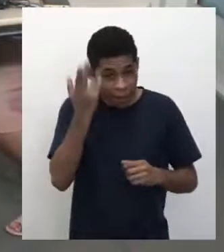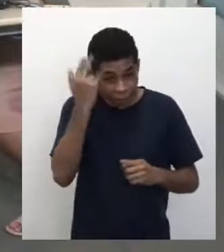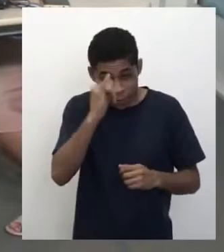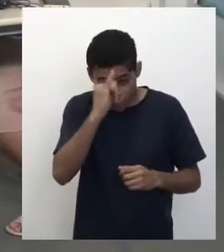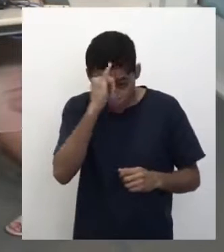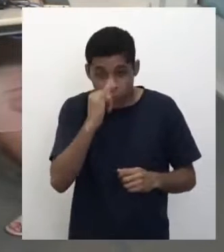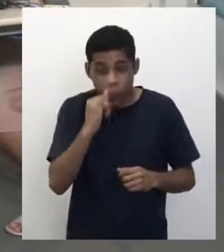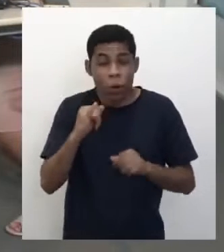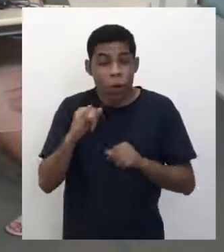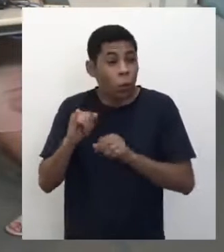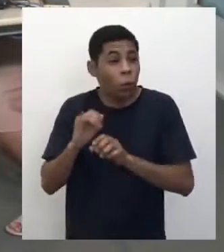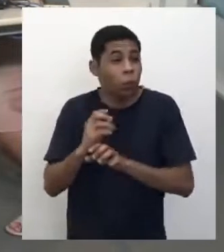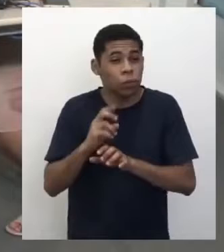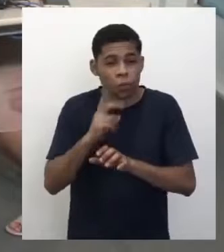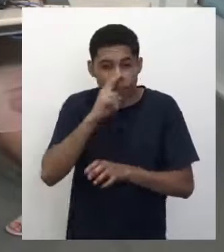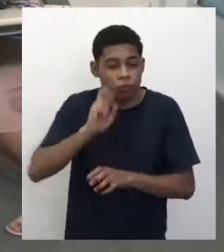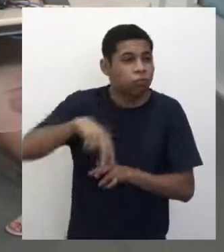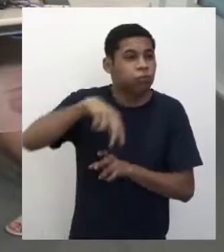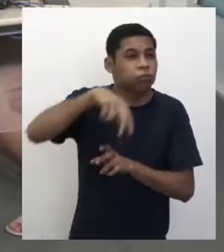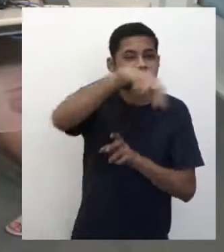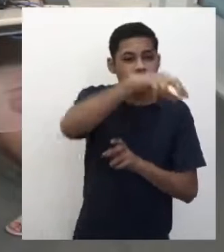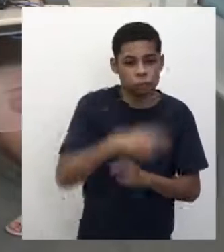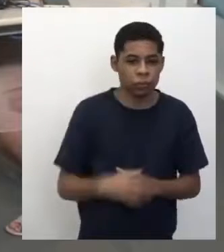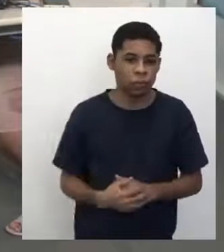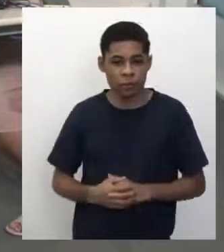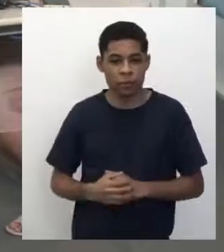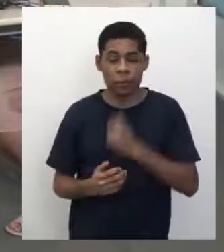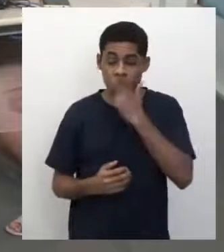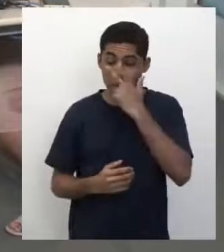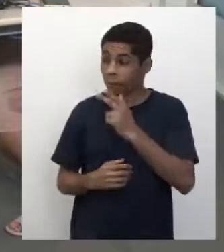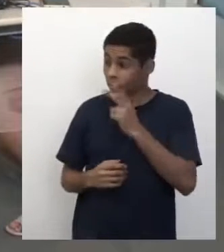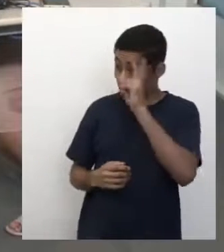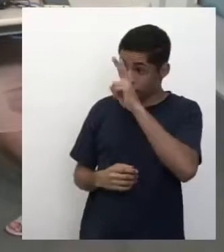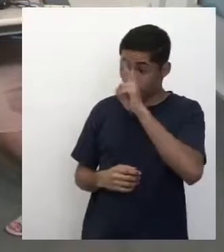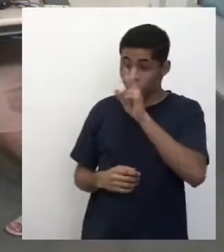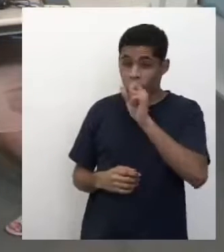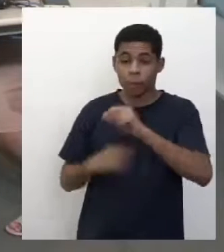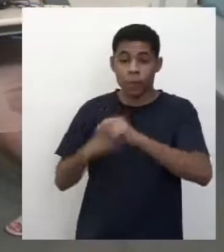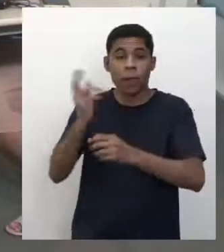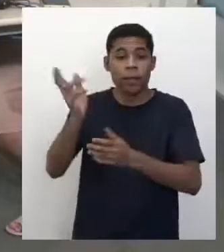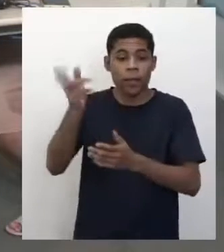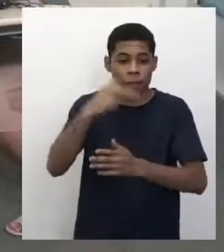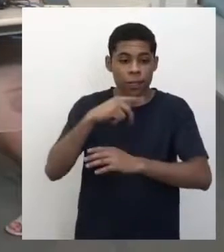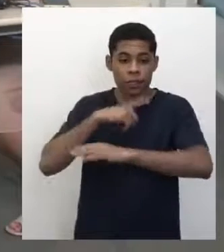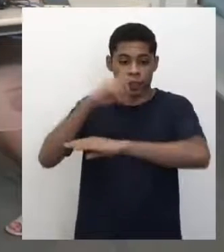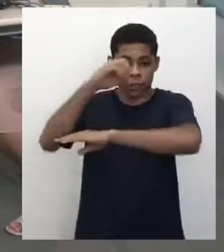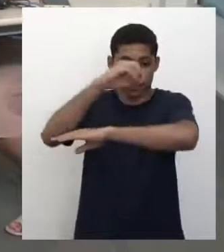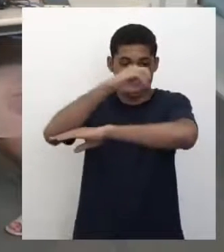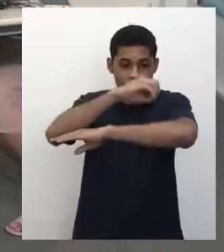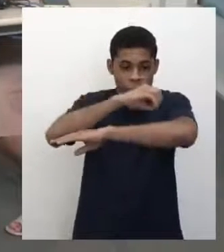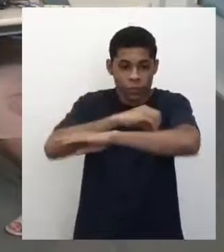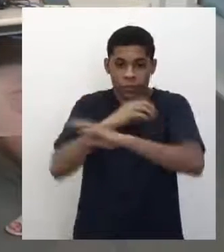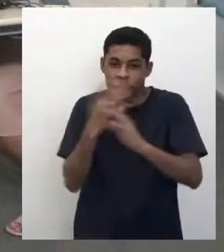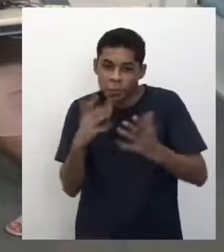Isso me lembrou um pouco aquele desenho... Esqueci o nome, mas tem um desenho que acontece